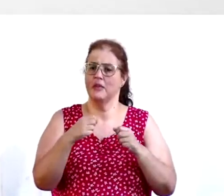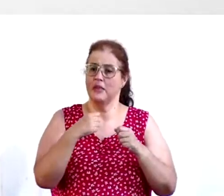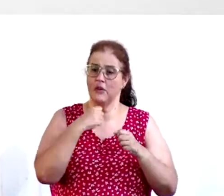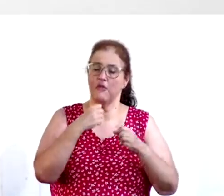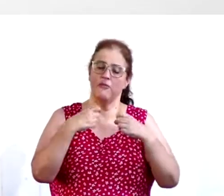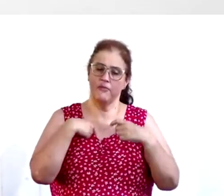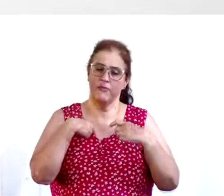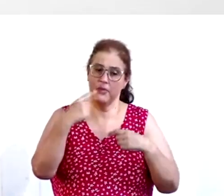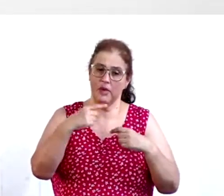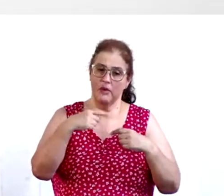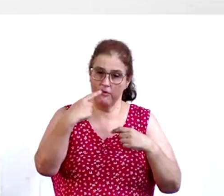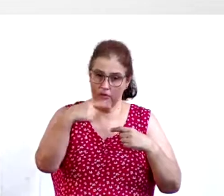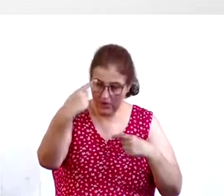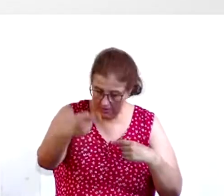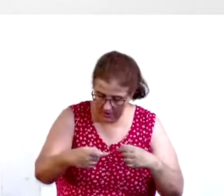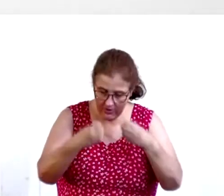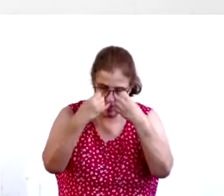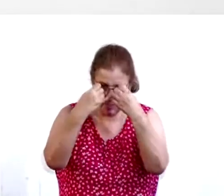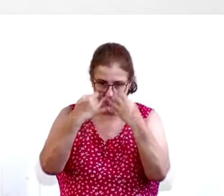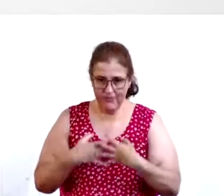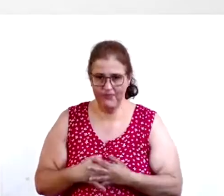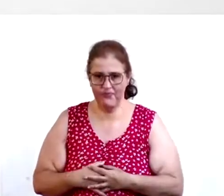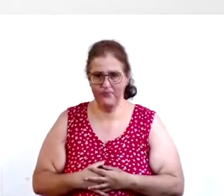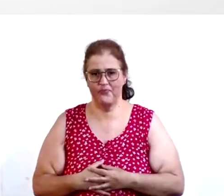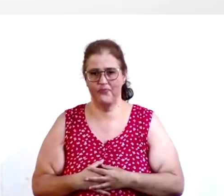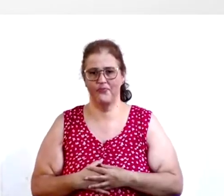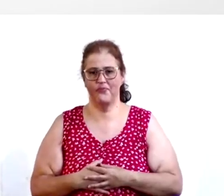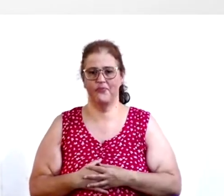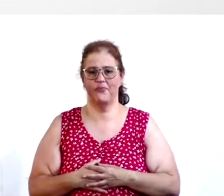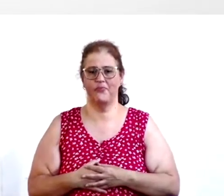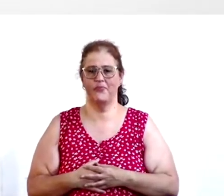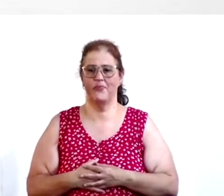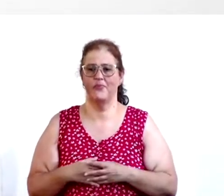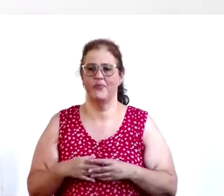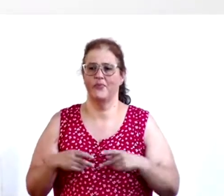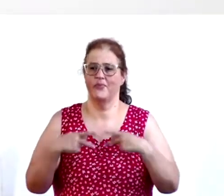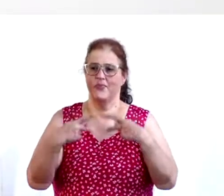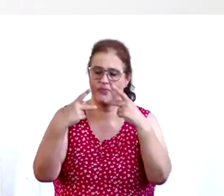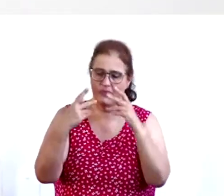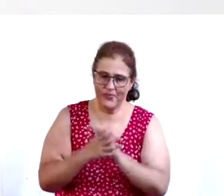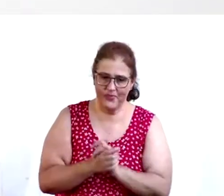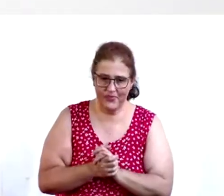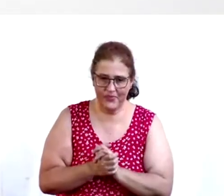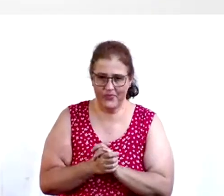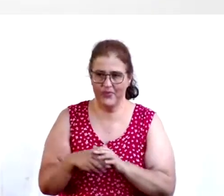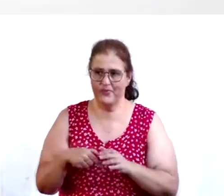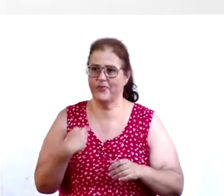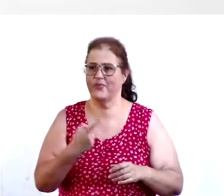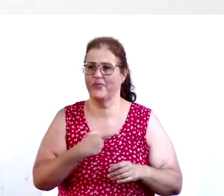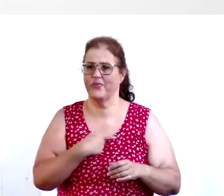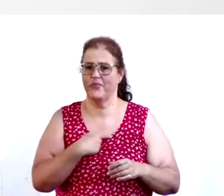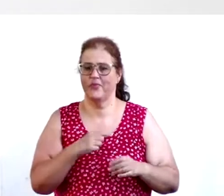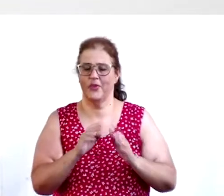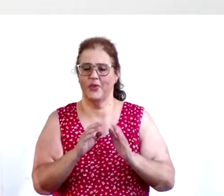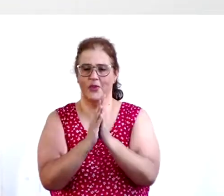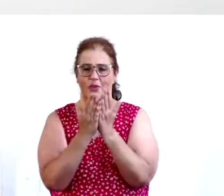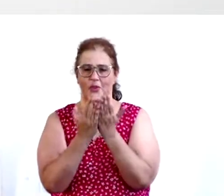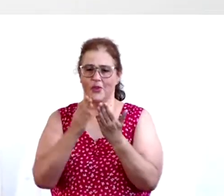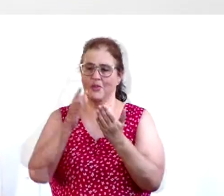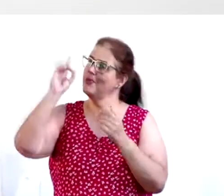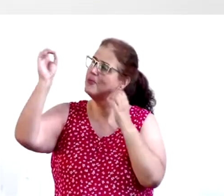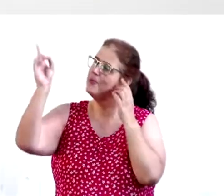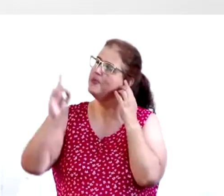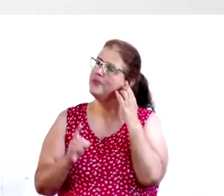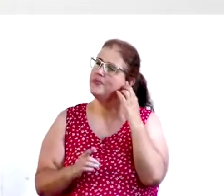defender 5 ideias nesse texto. As 5 ideias estão aqui nos meus dedos, na palma da mão. Nós adultos conseguimos memorizar isso com